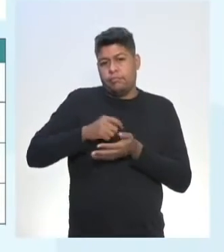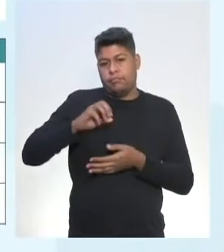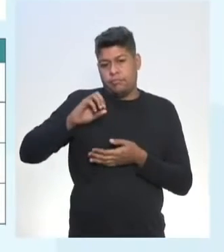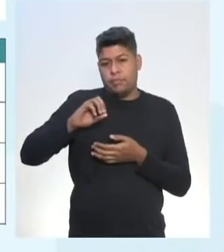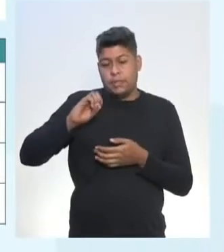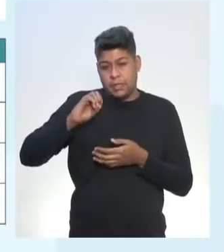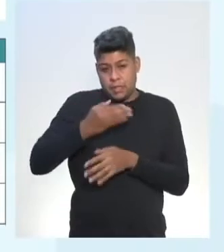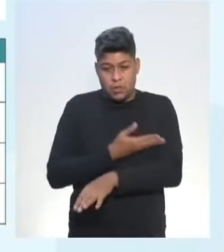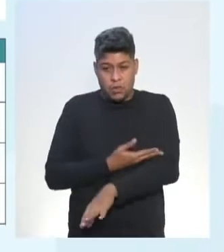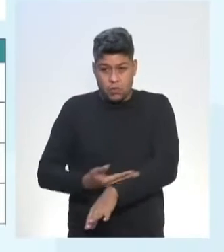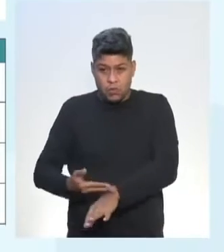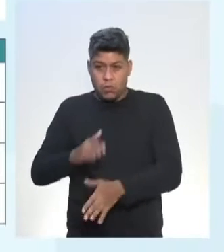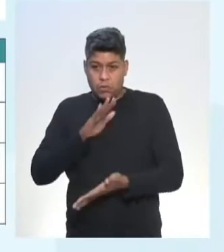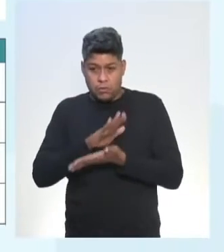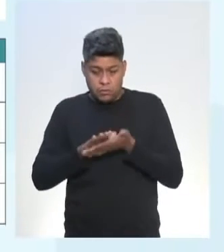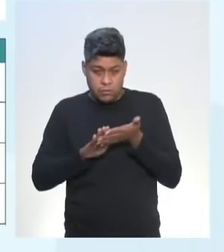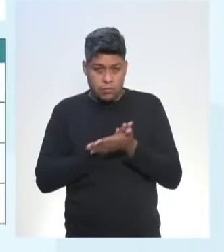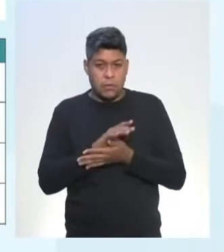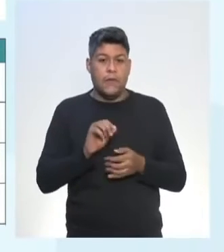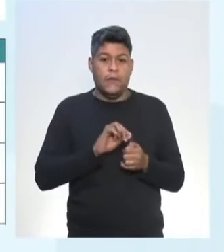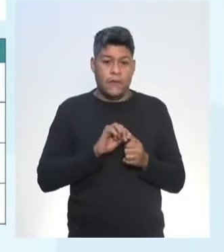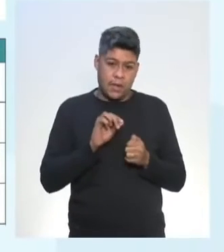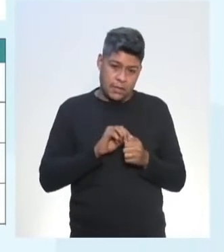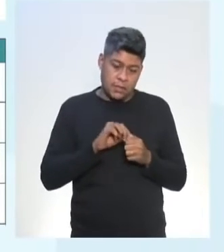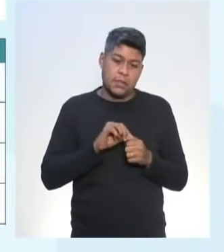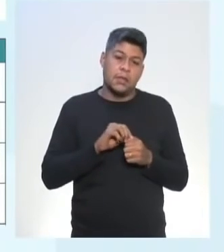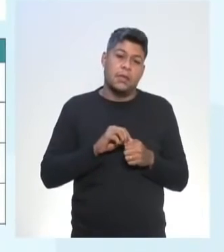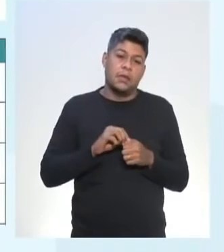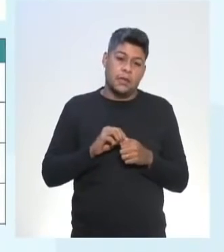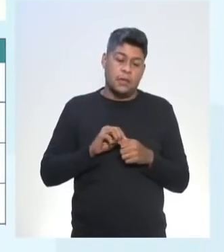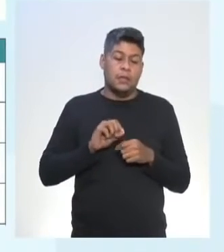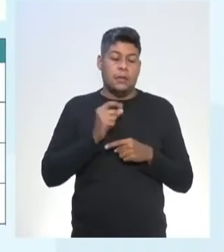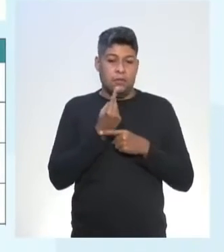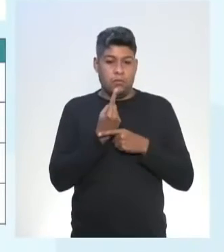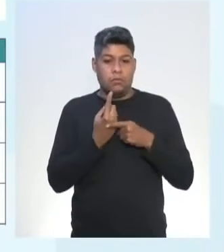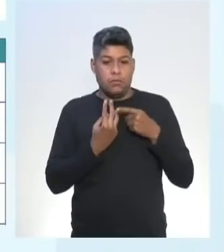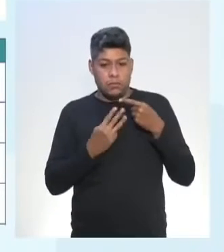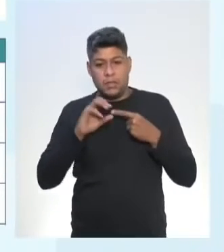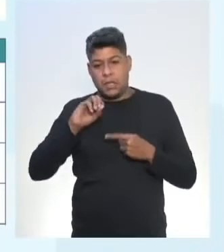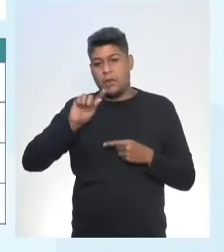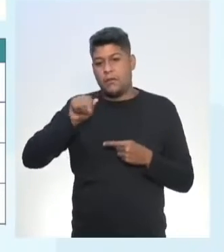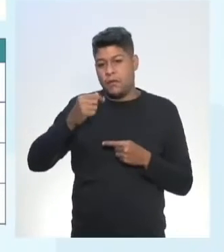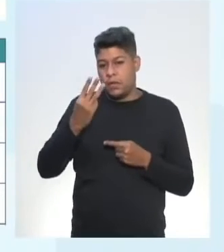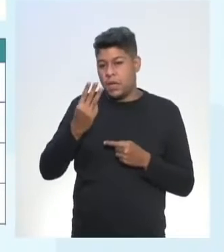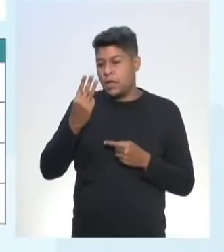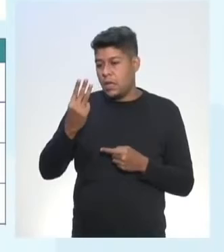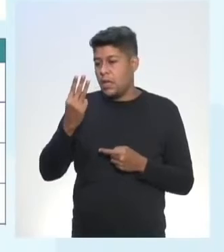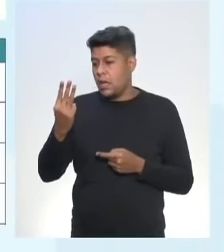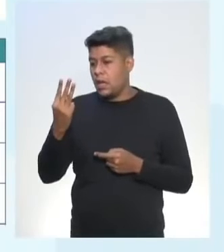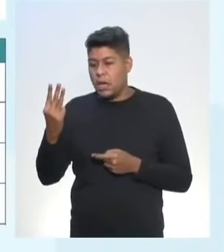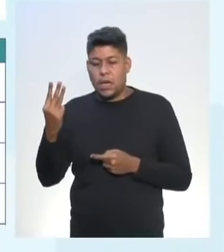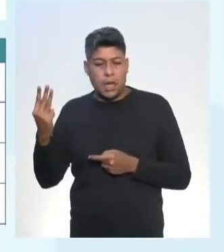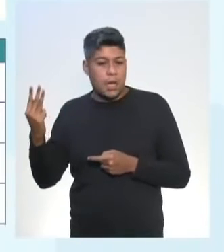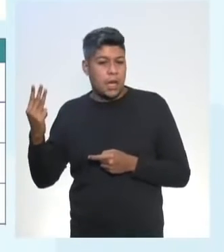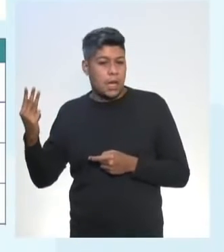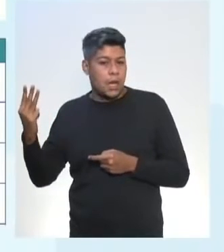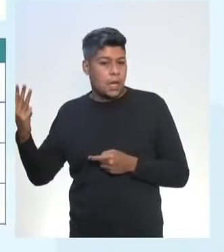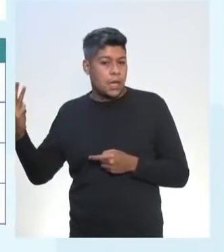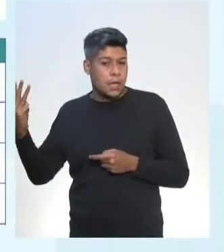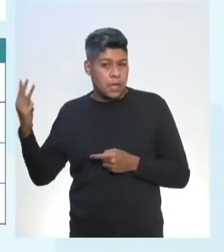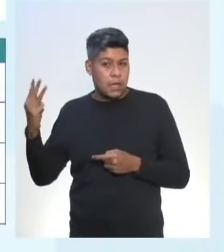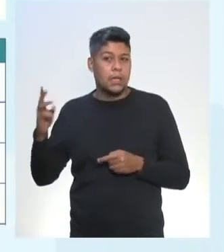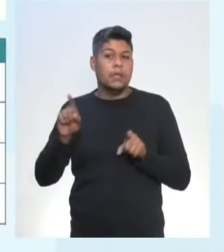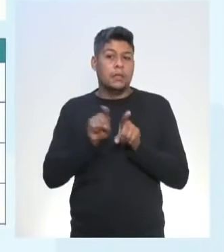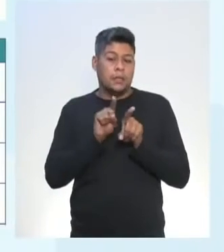você não está acostumado o ideal é que faça a divisão né E aí você chega no 0,333 toma em casa depois da,